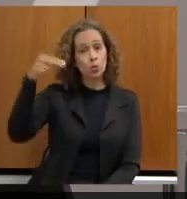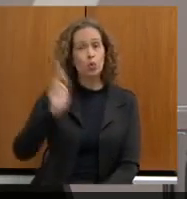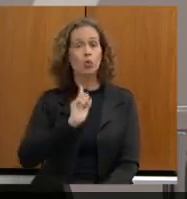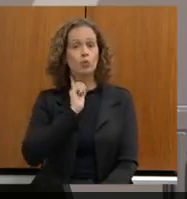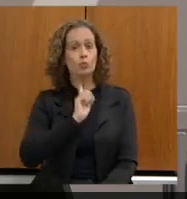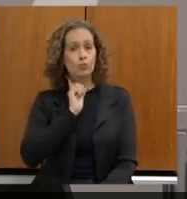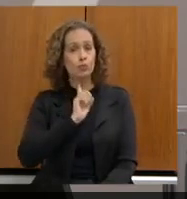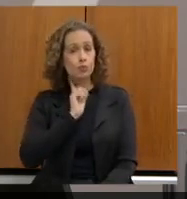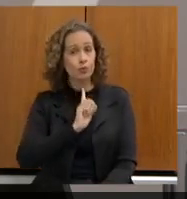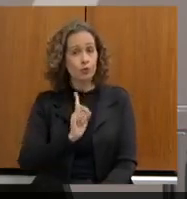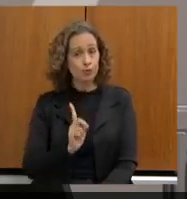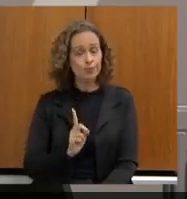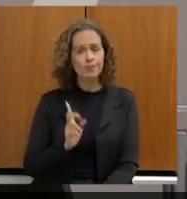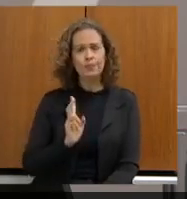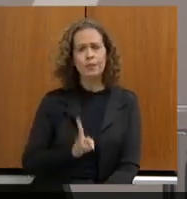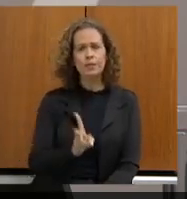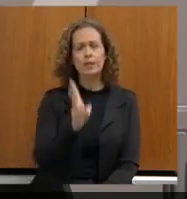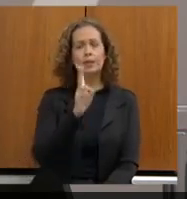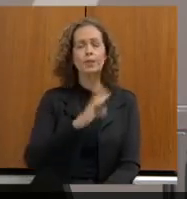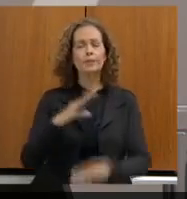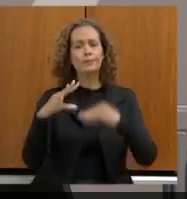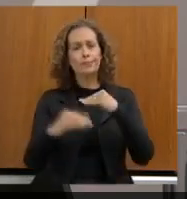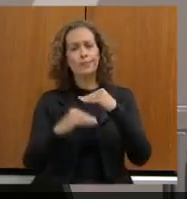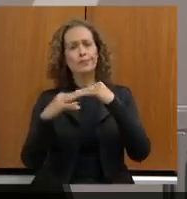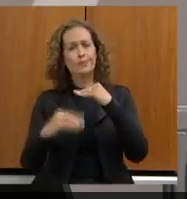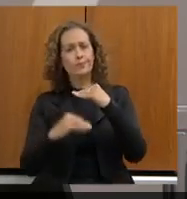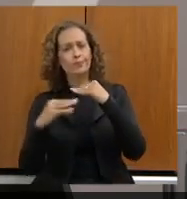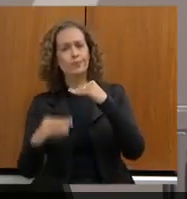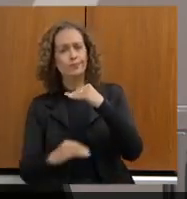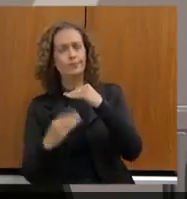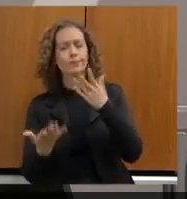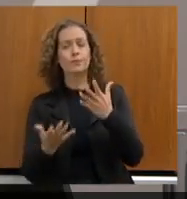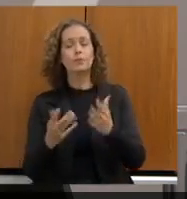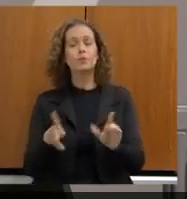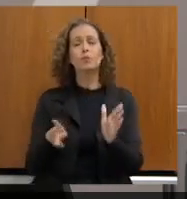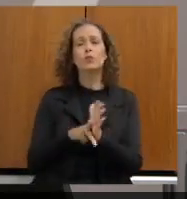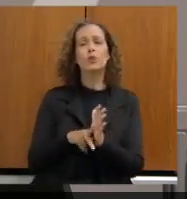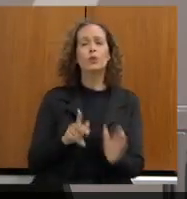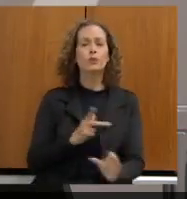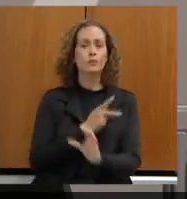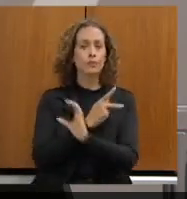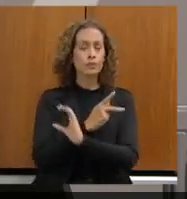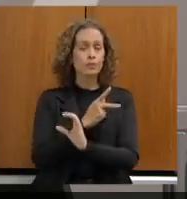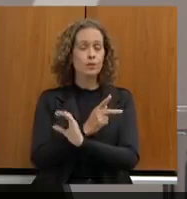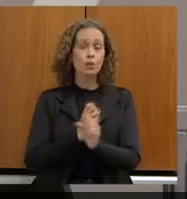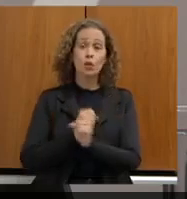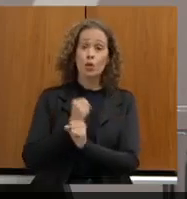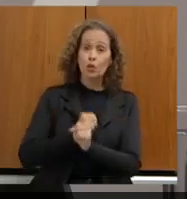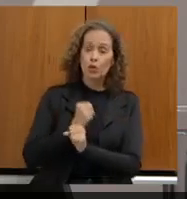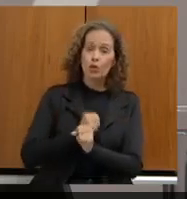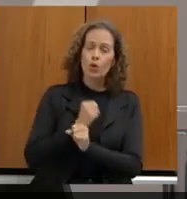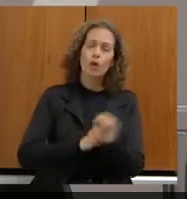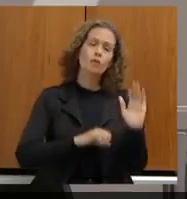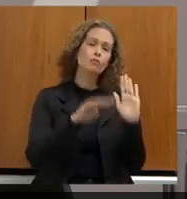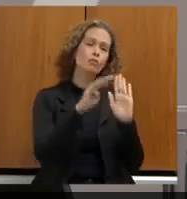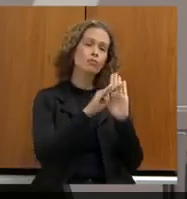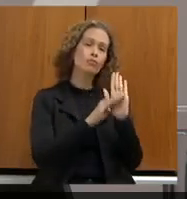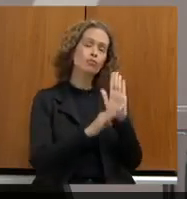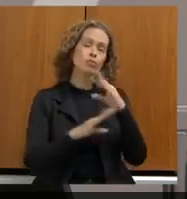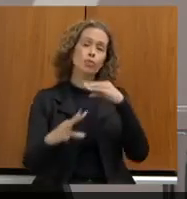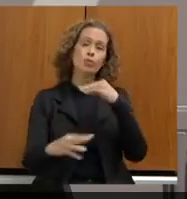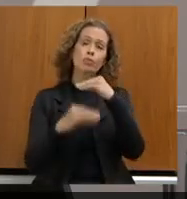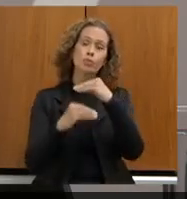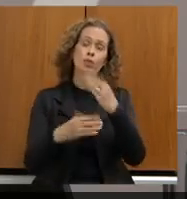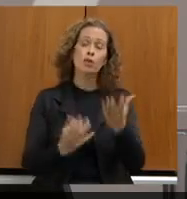Minas a gente tem colocado as emendas para a polícia civil todo ano a gente coloca e